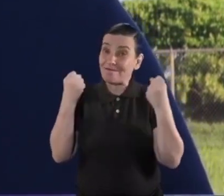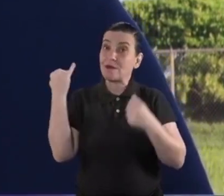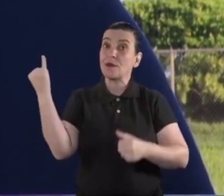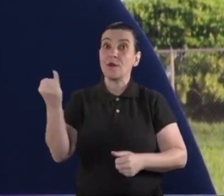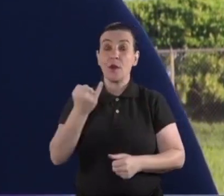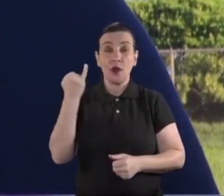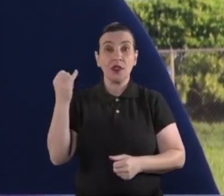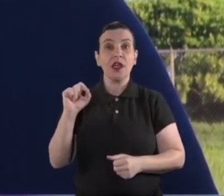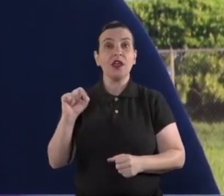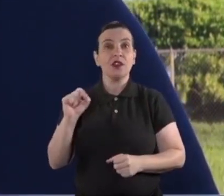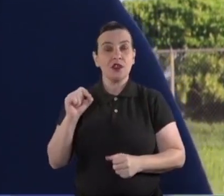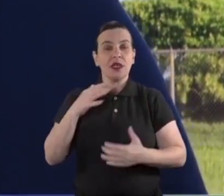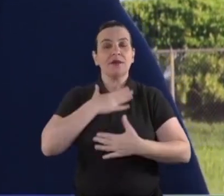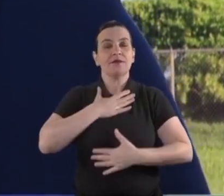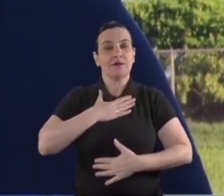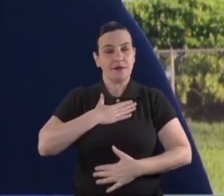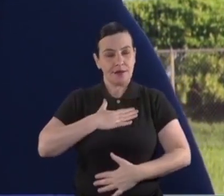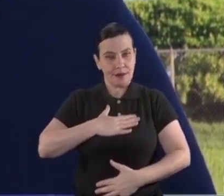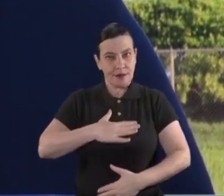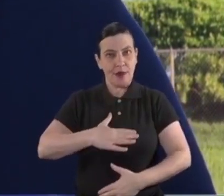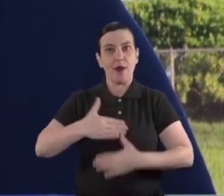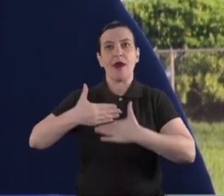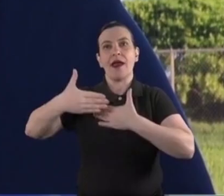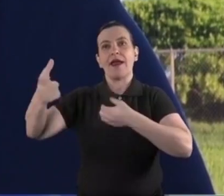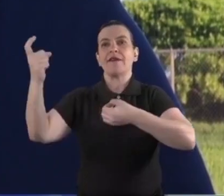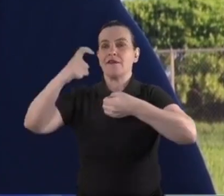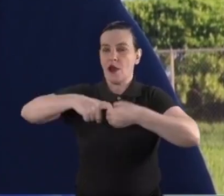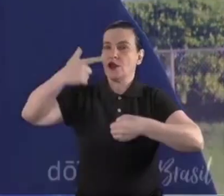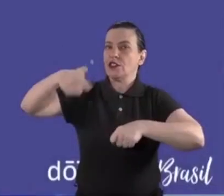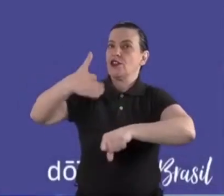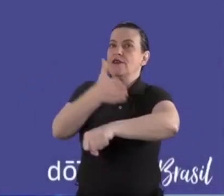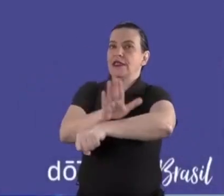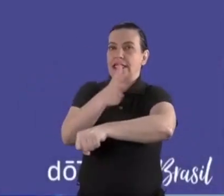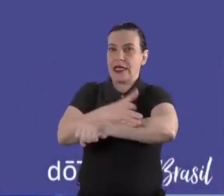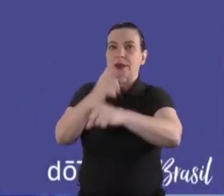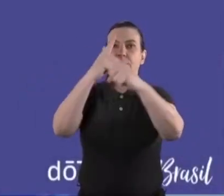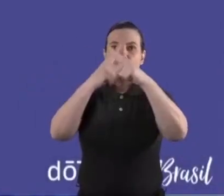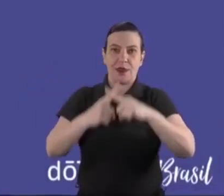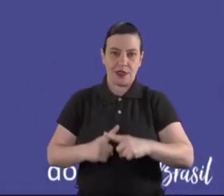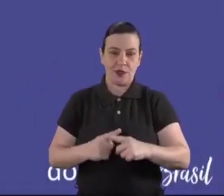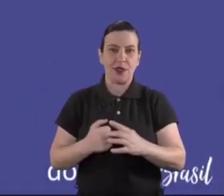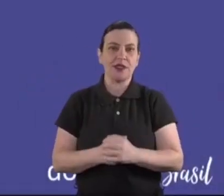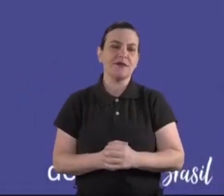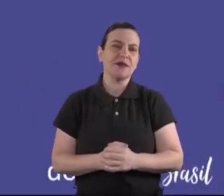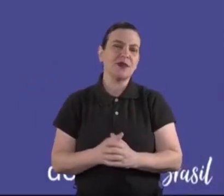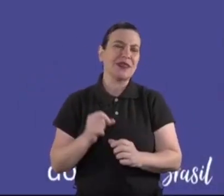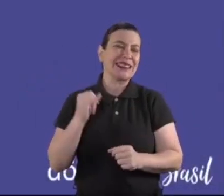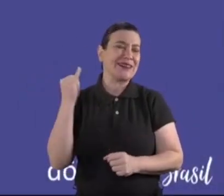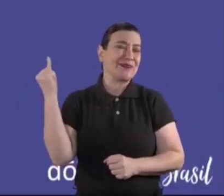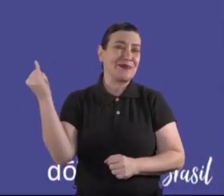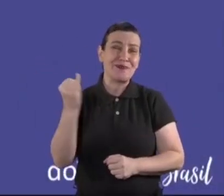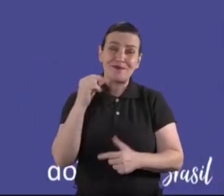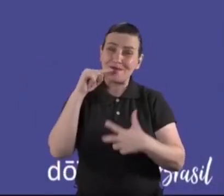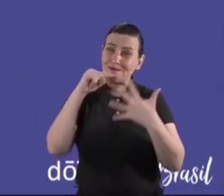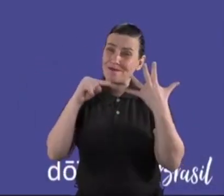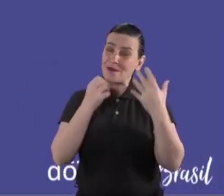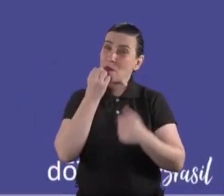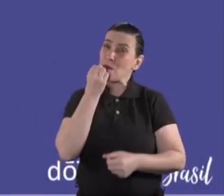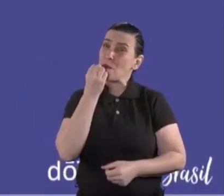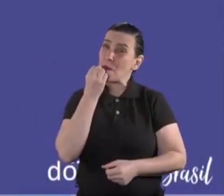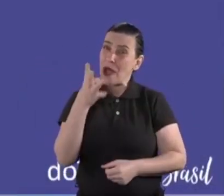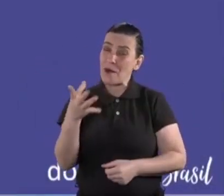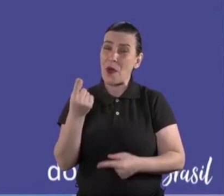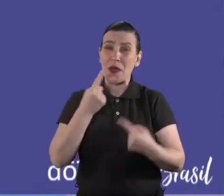importante recuperar para estar pronto para os próximos treinamentos e competições. Muitos fatores são fundamentais para uma boa